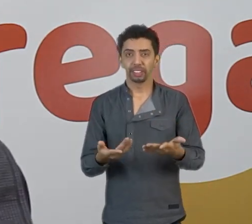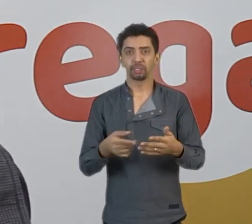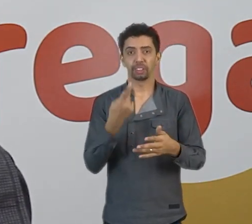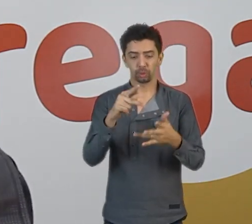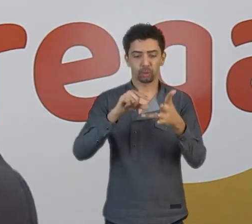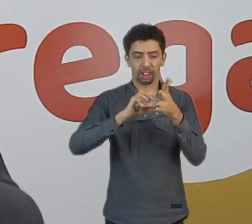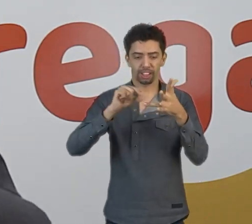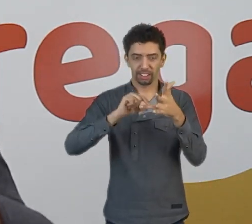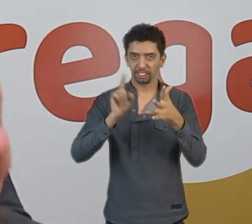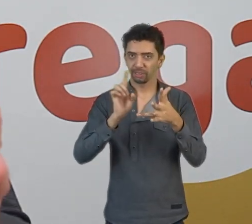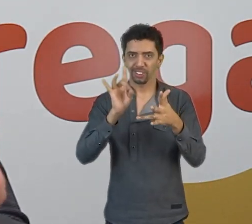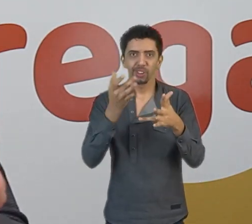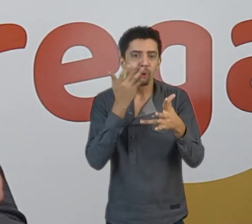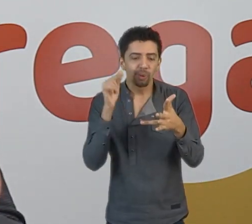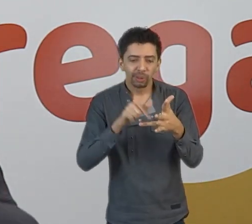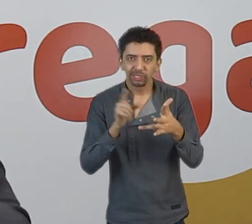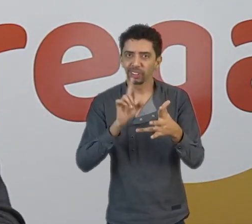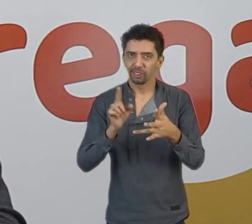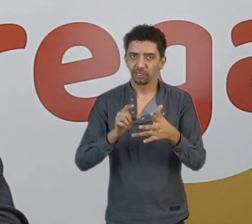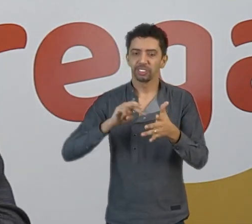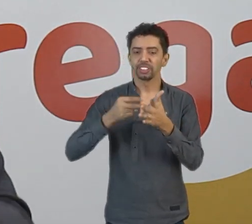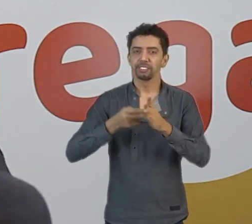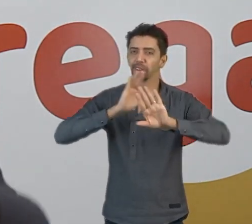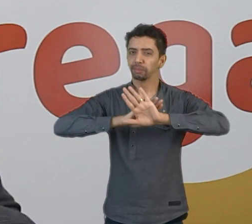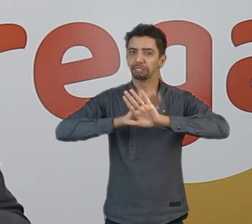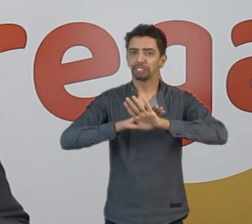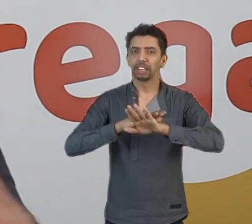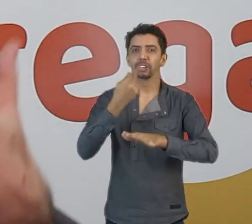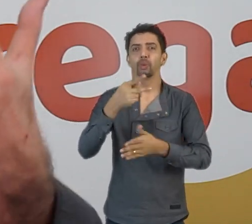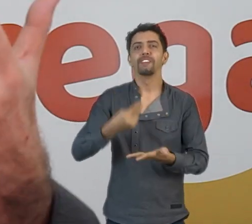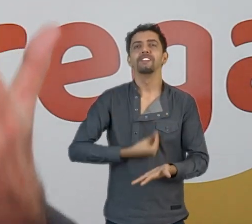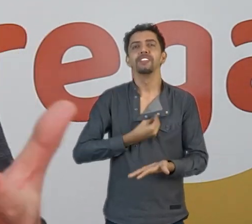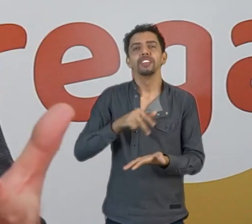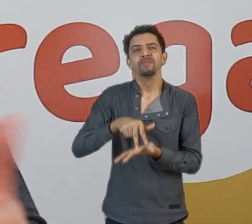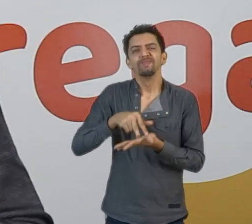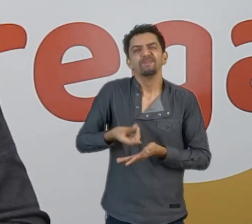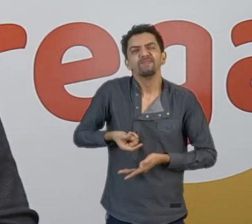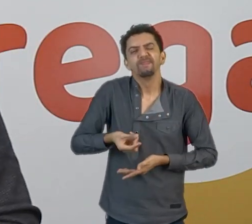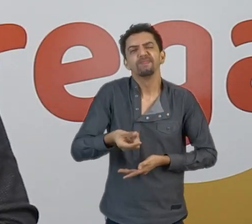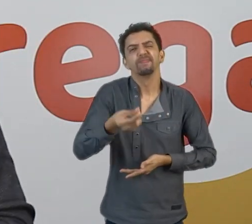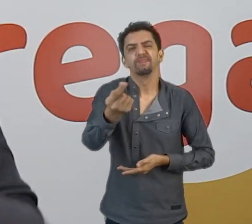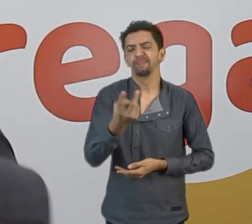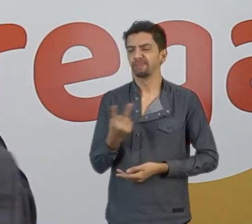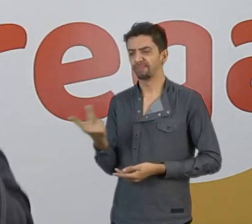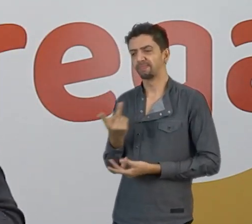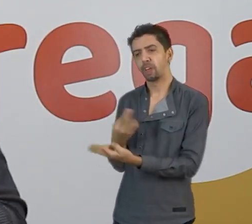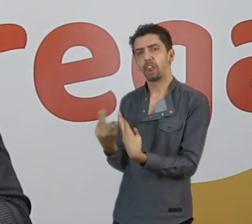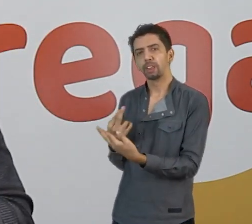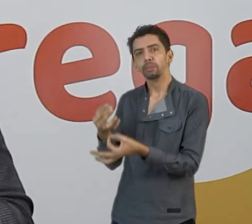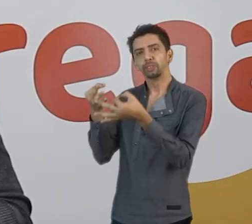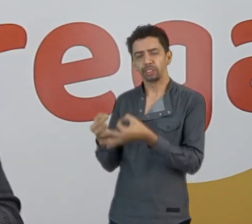revelado a sua aliança vale muito mais do que ouro ela vale à estabilidade sustentável e são